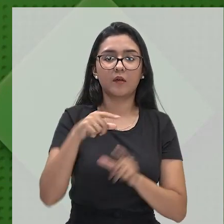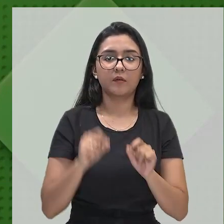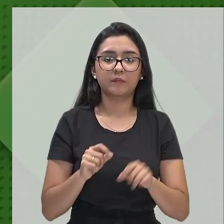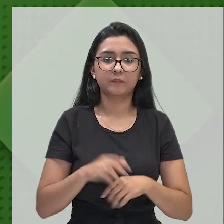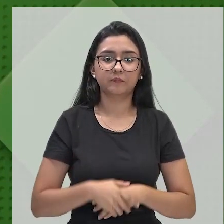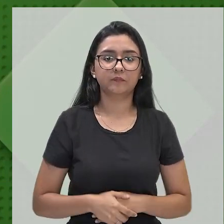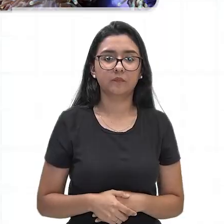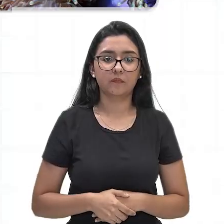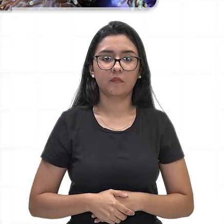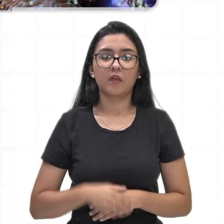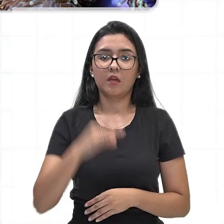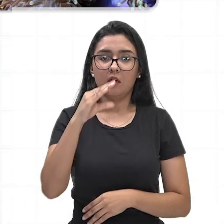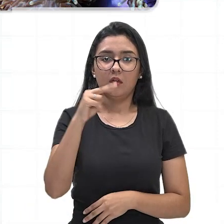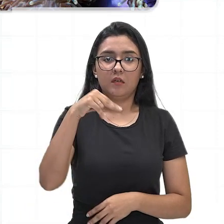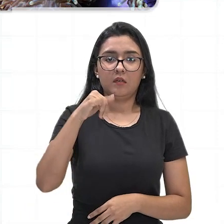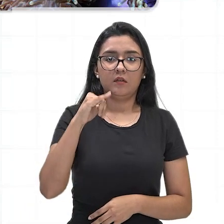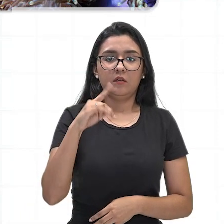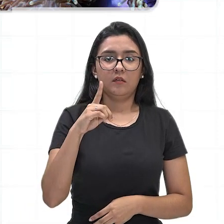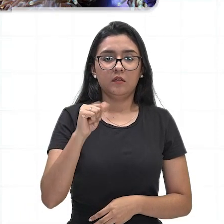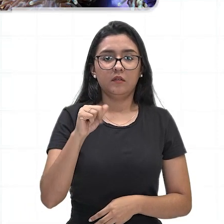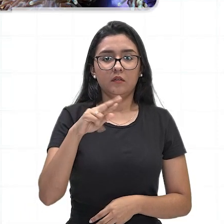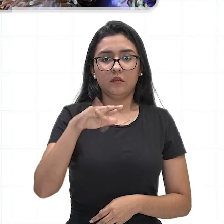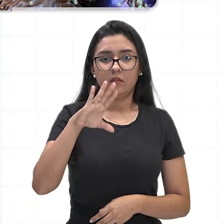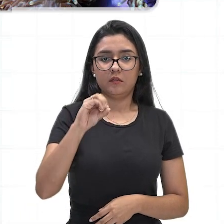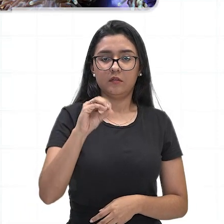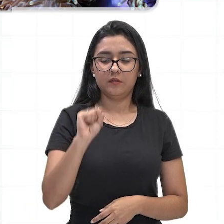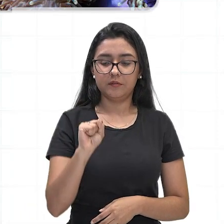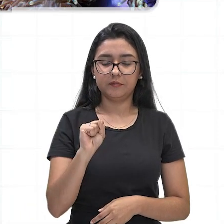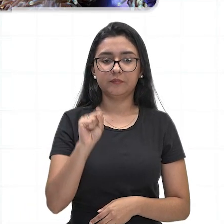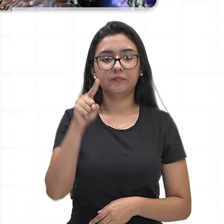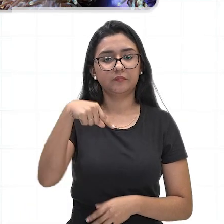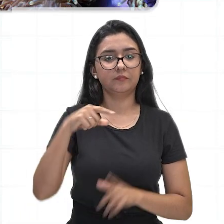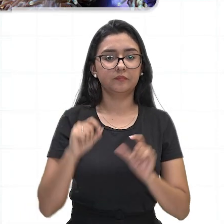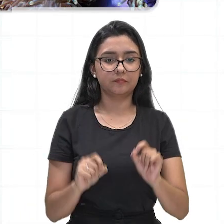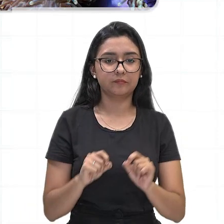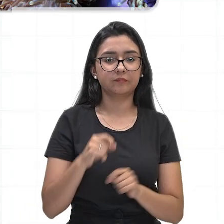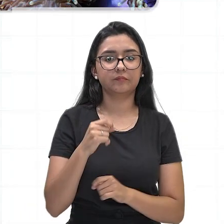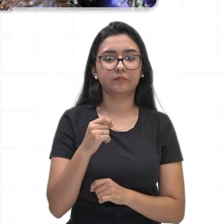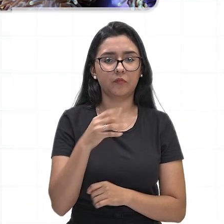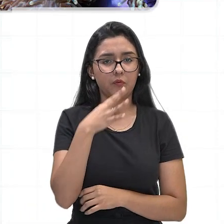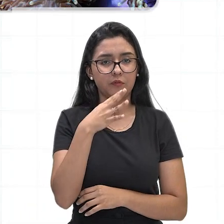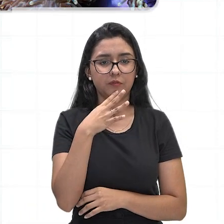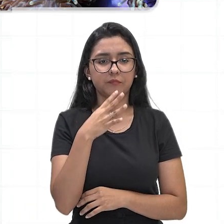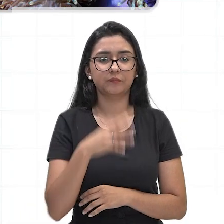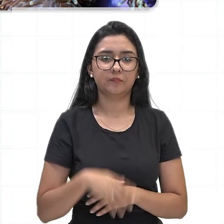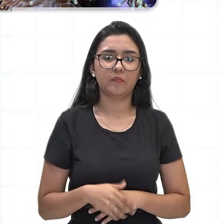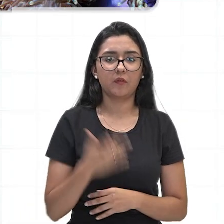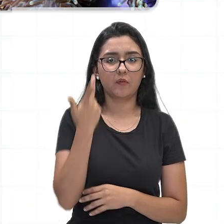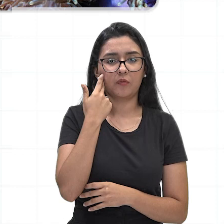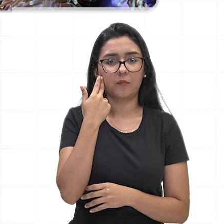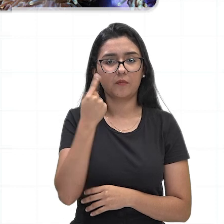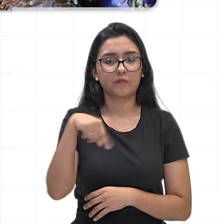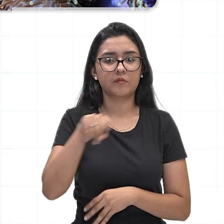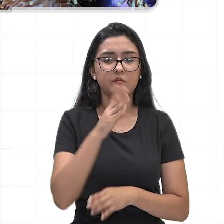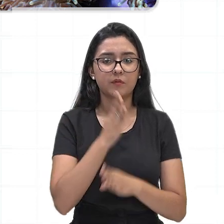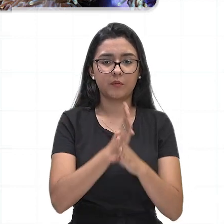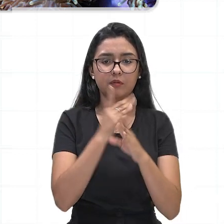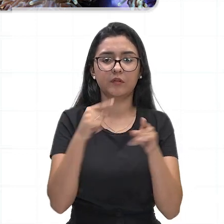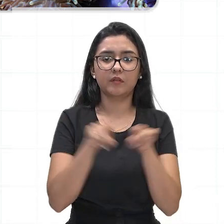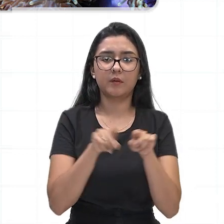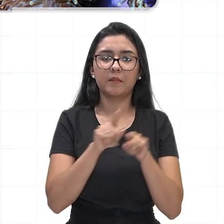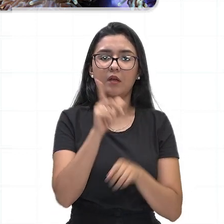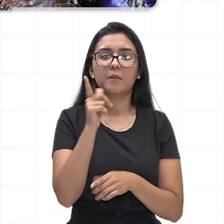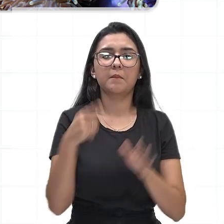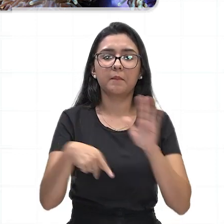os chamados quinidários. Então, os quinidários, eles são conhecidos, né? São muito comuns, a gente vê